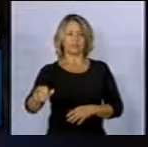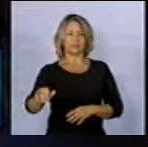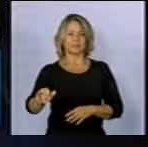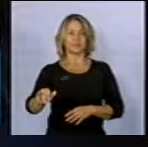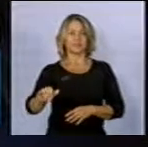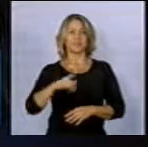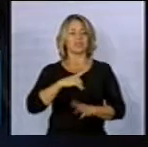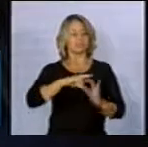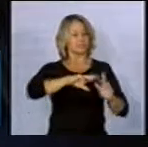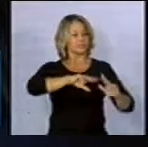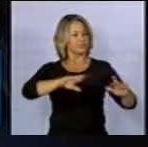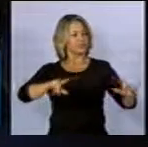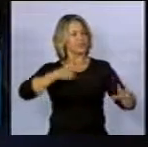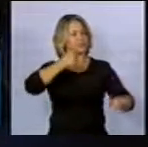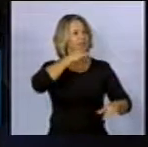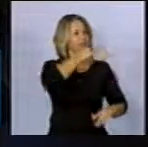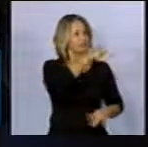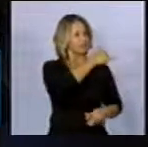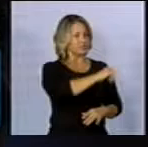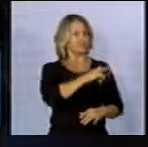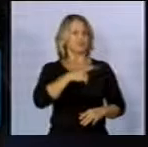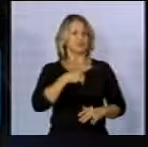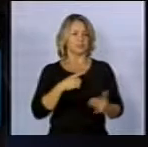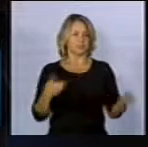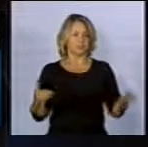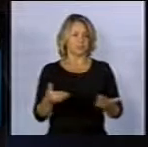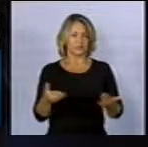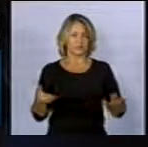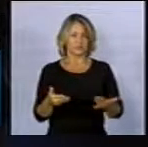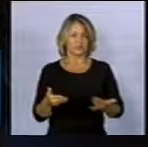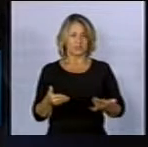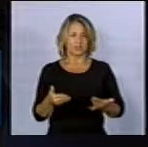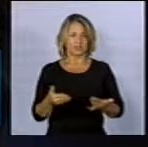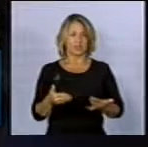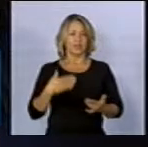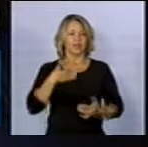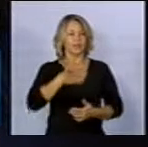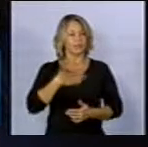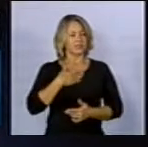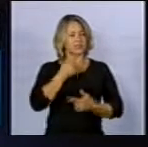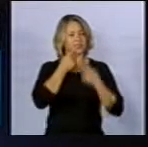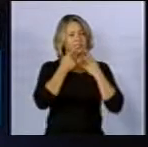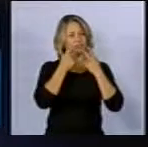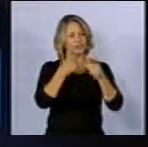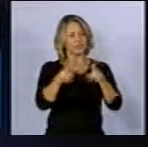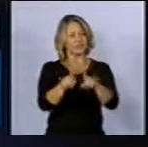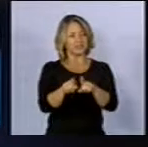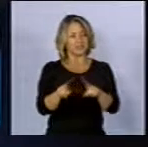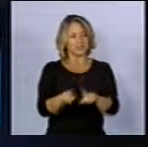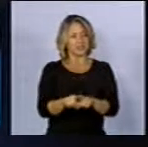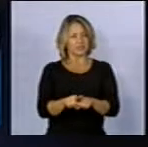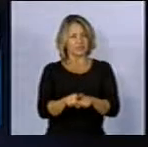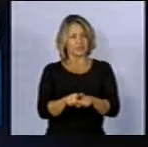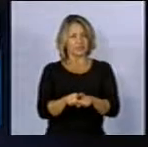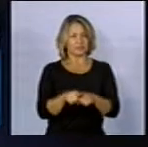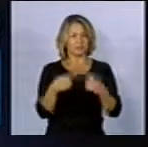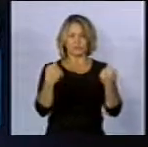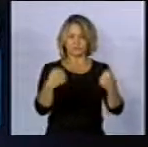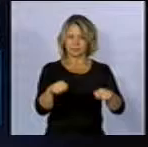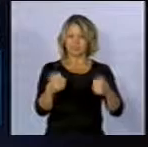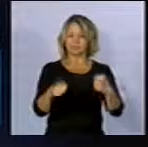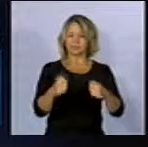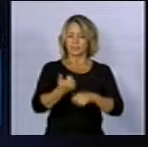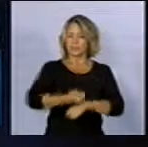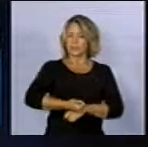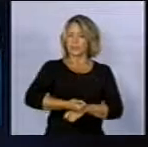Então são muitos tipos de radiação que nós temos e eu gostaria de dizer que precisamos